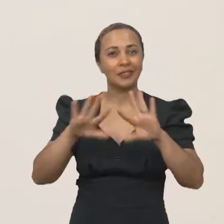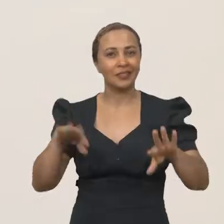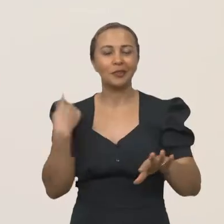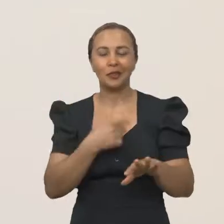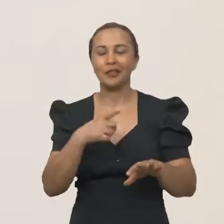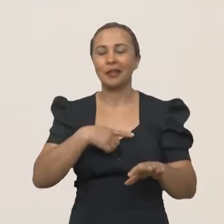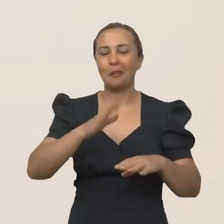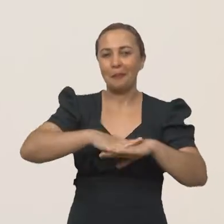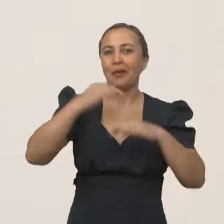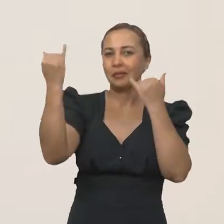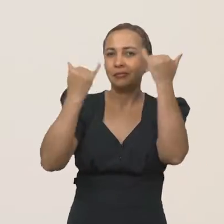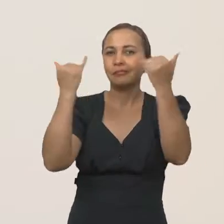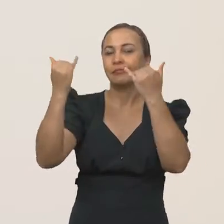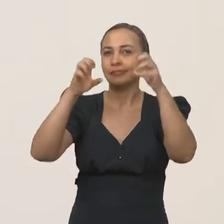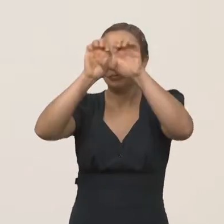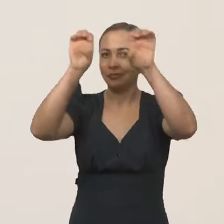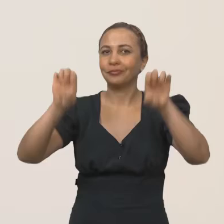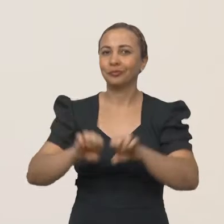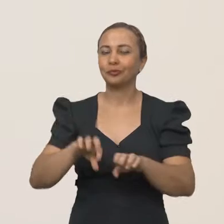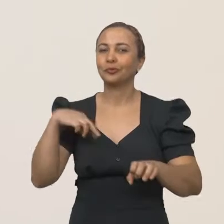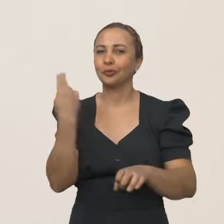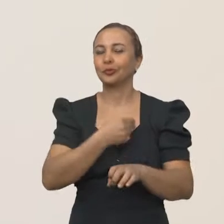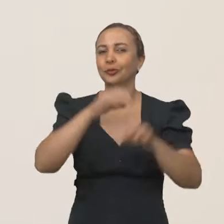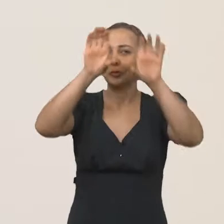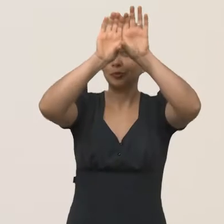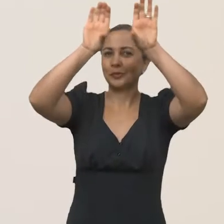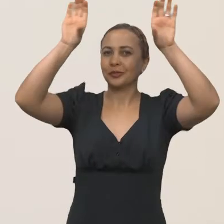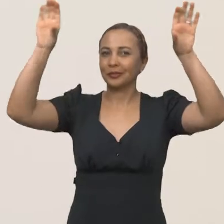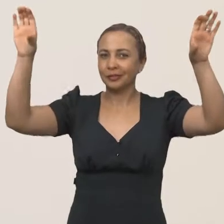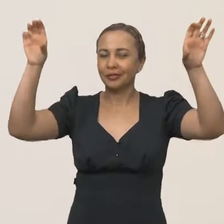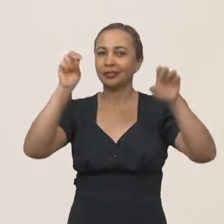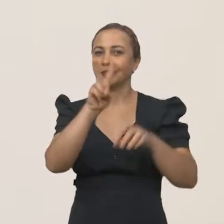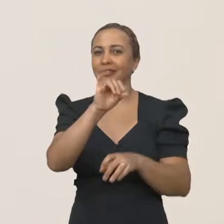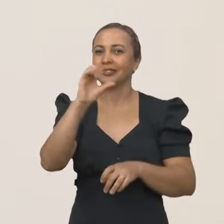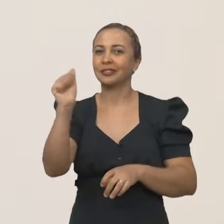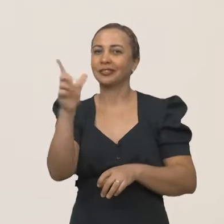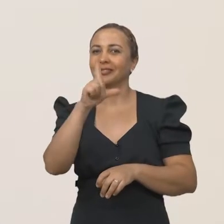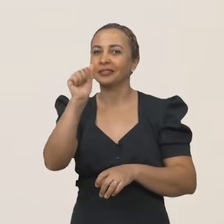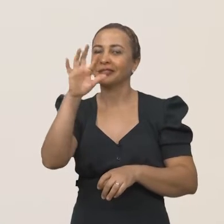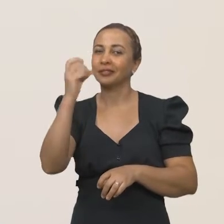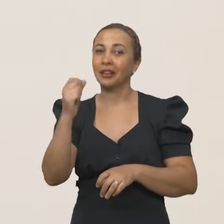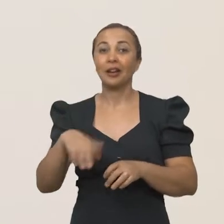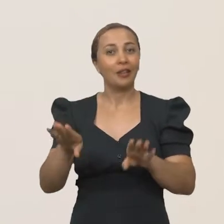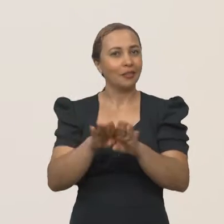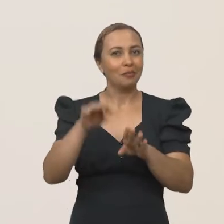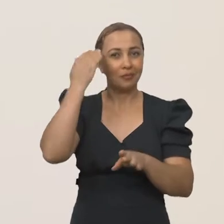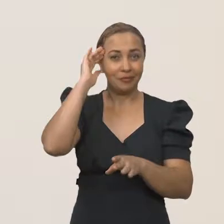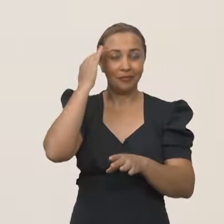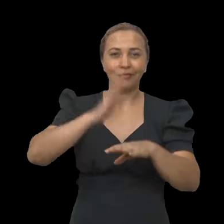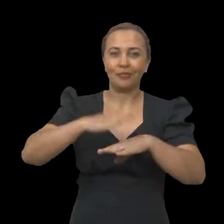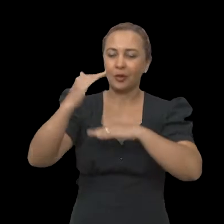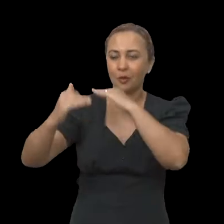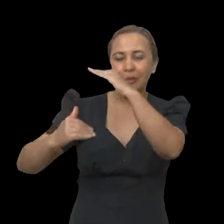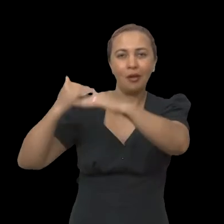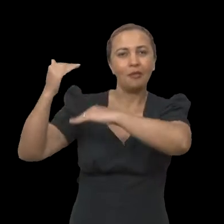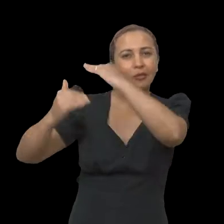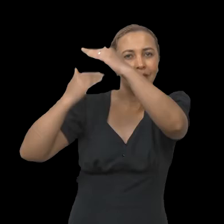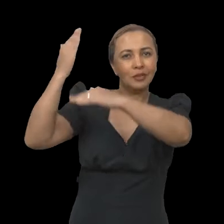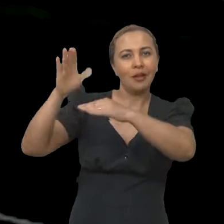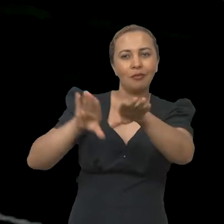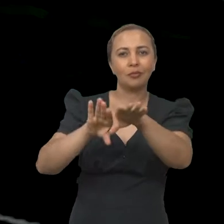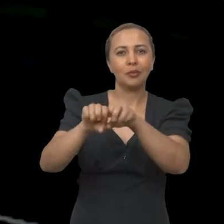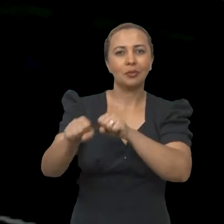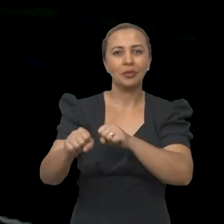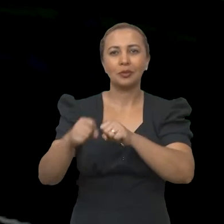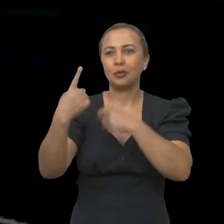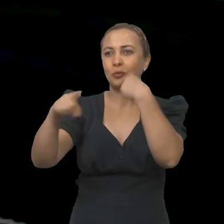isso, poderemos ter mais informações sobre a estrutura e formação da nossa galáxia, a Via Láctea, como também entender mais sobre a